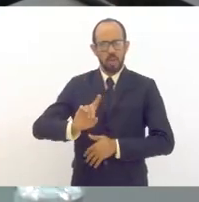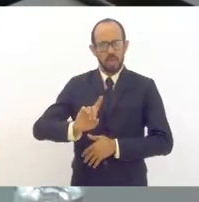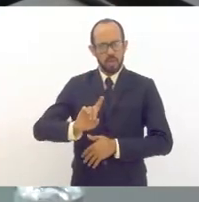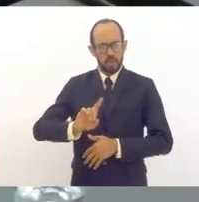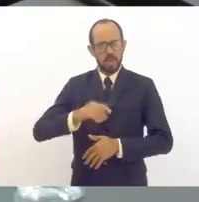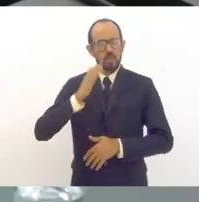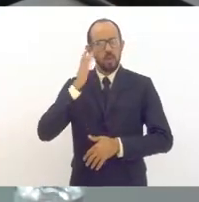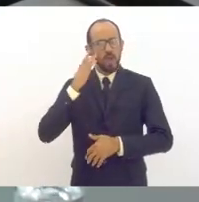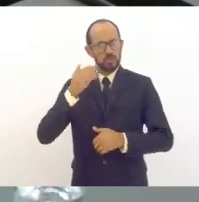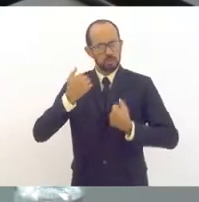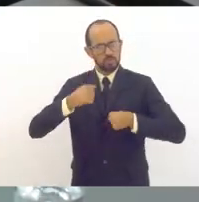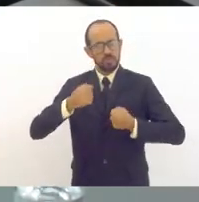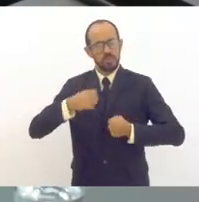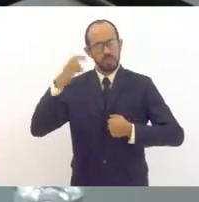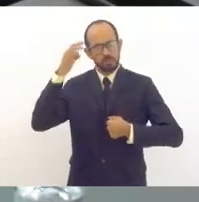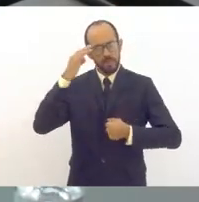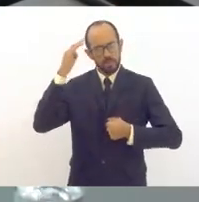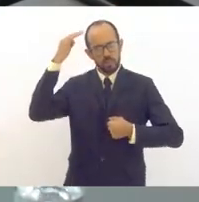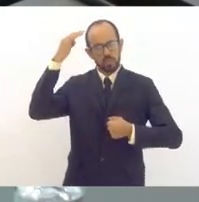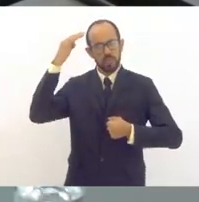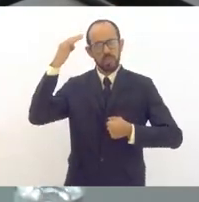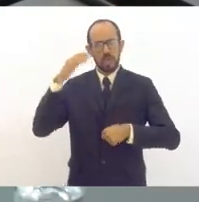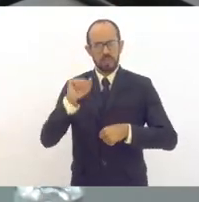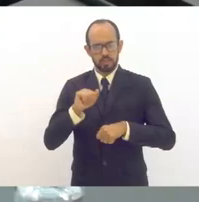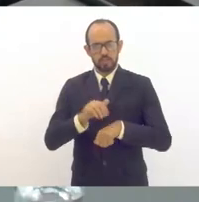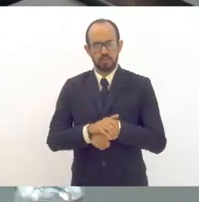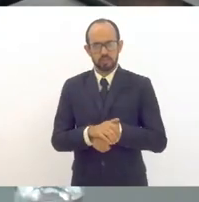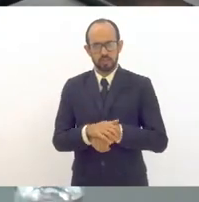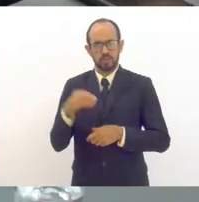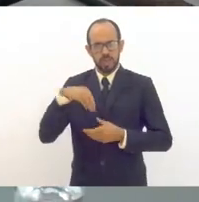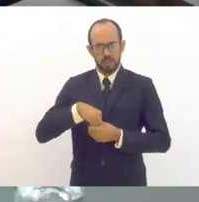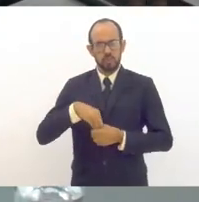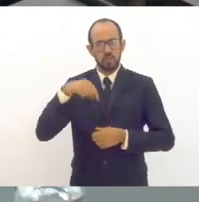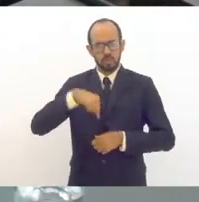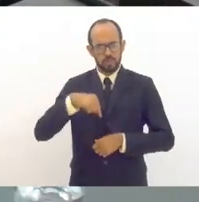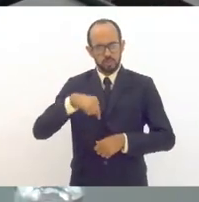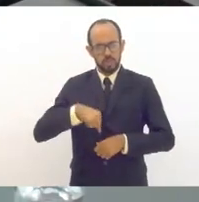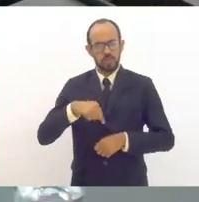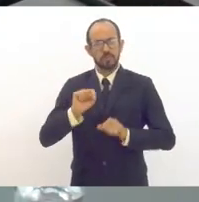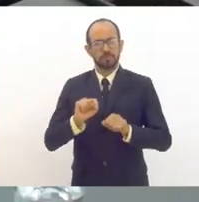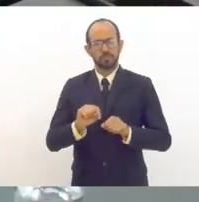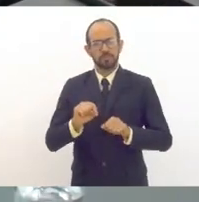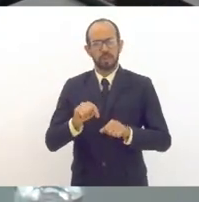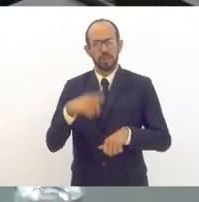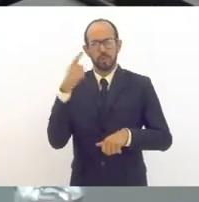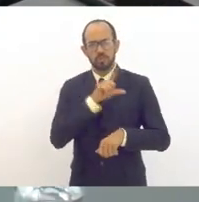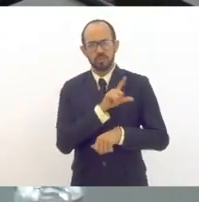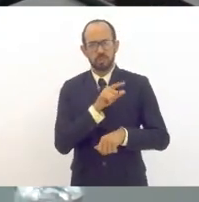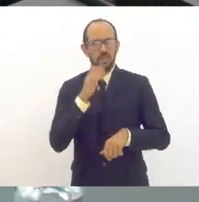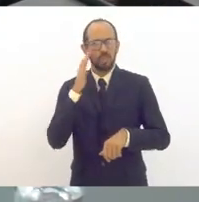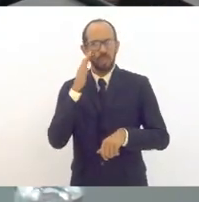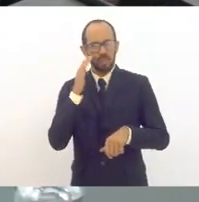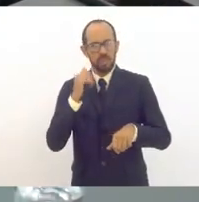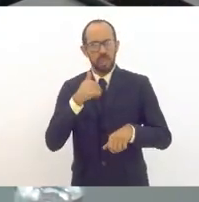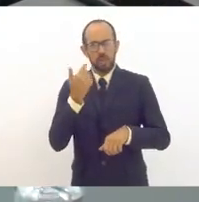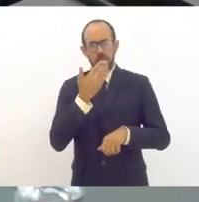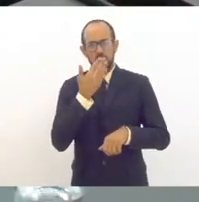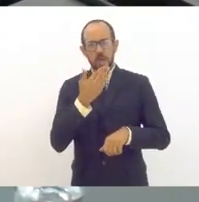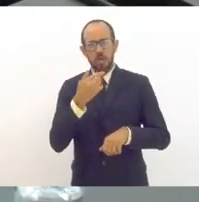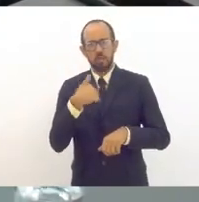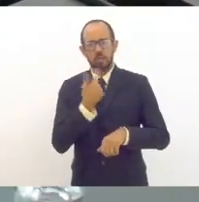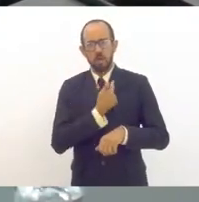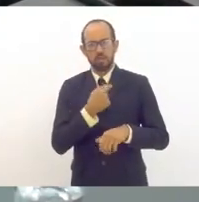ser mais maduro né aqui dentro tem mais maturidade para a gente entender Qual é o nosso compromisso